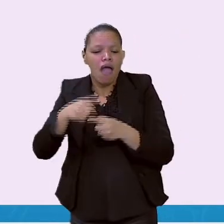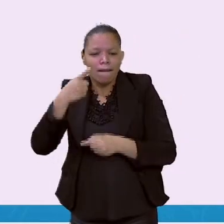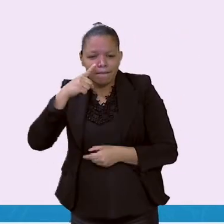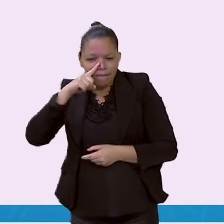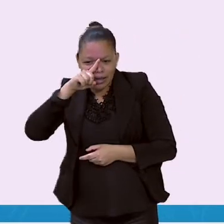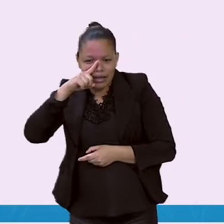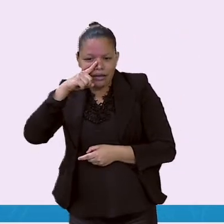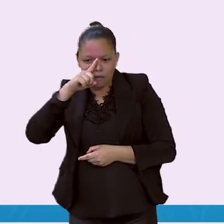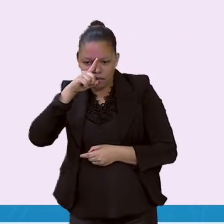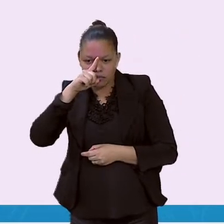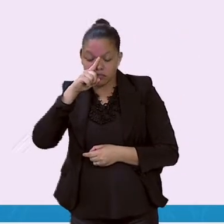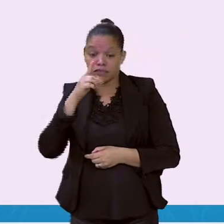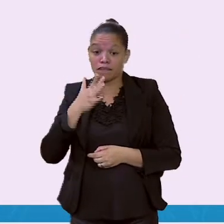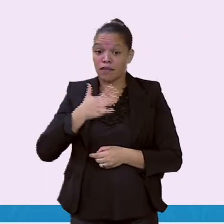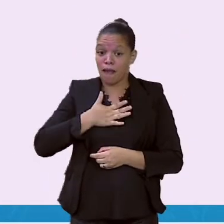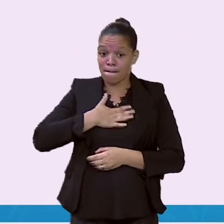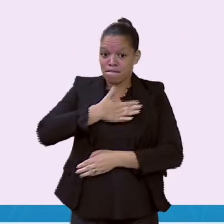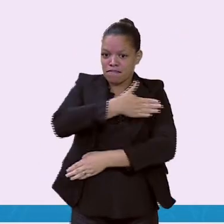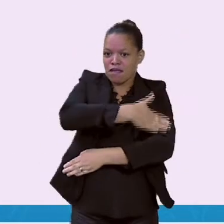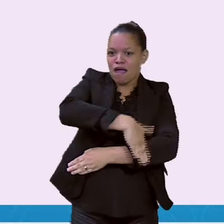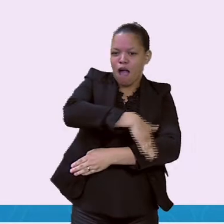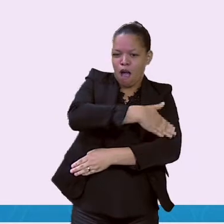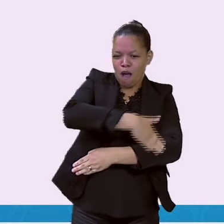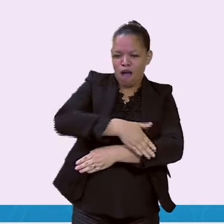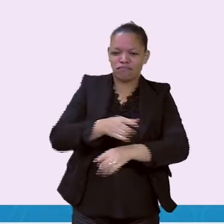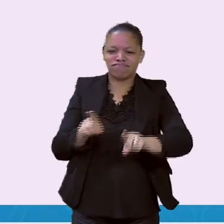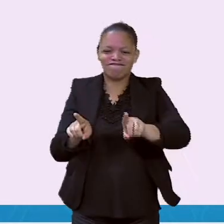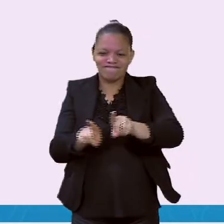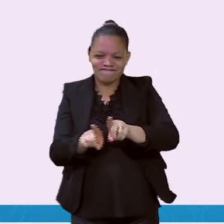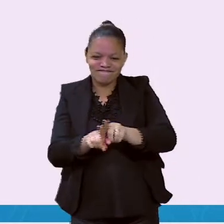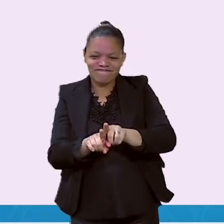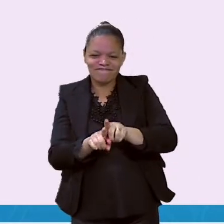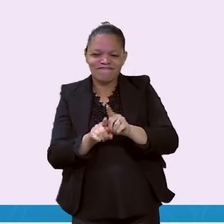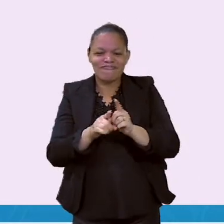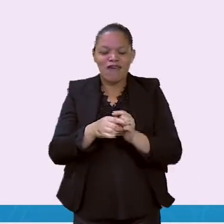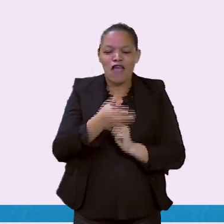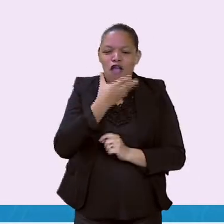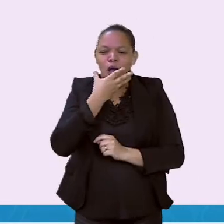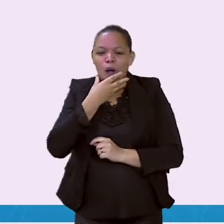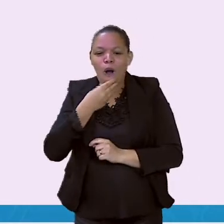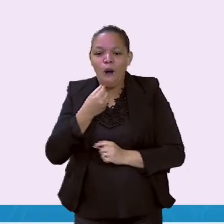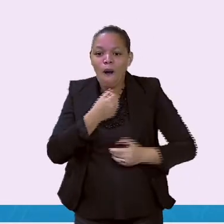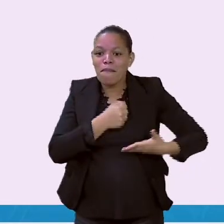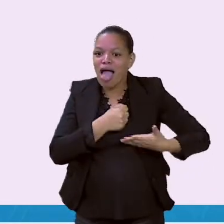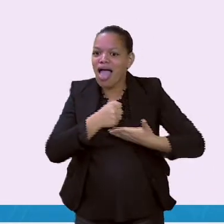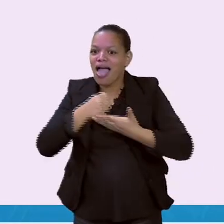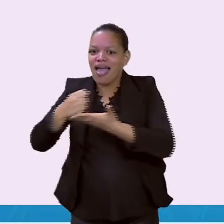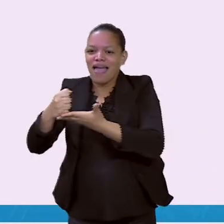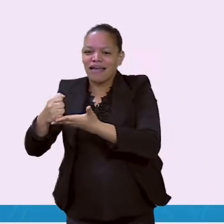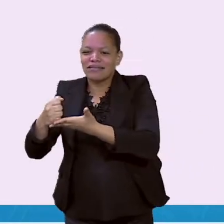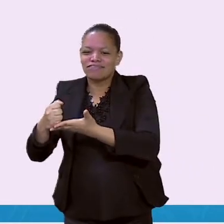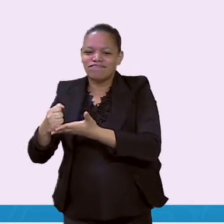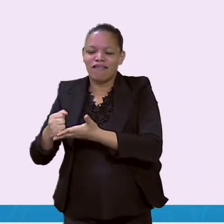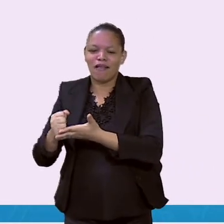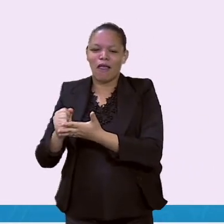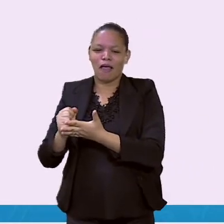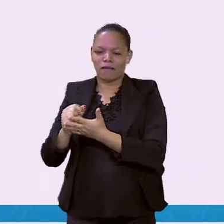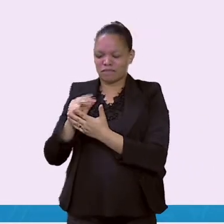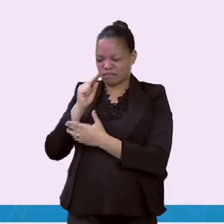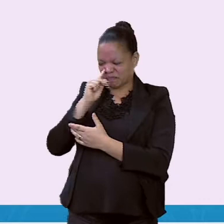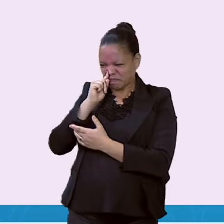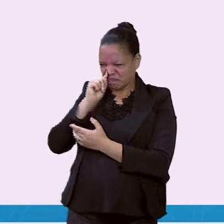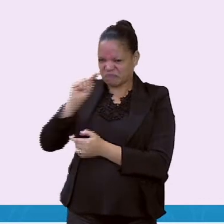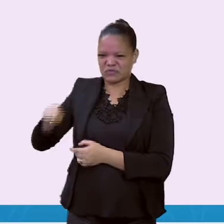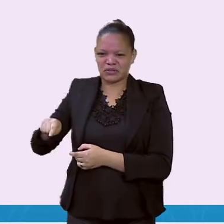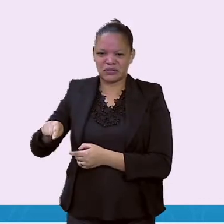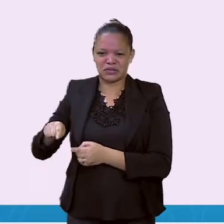Na minha rua passa o lixeiro, que leva o lixo, o carteiro que traz as cartas e o